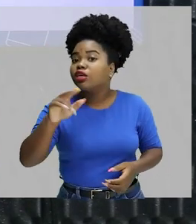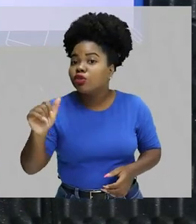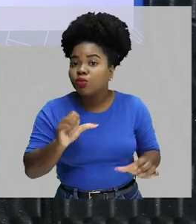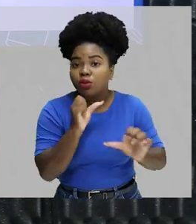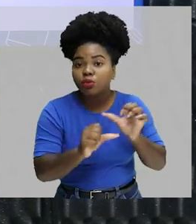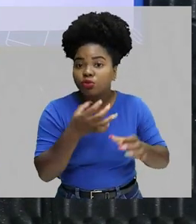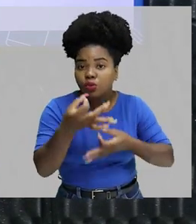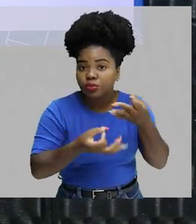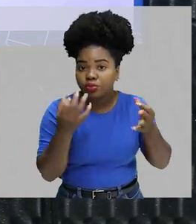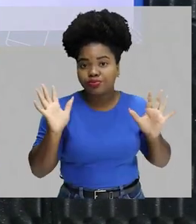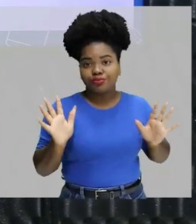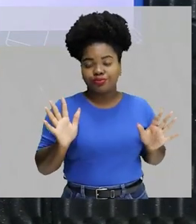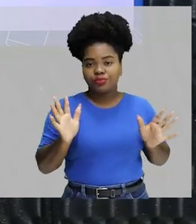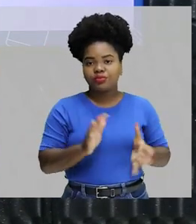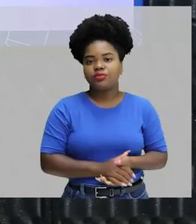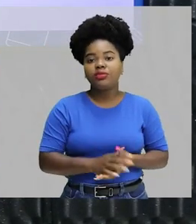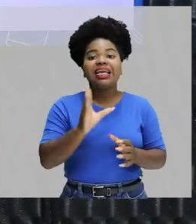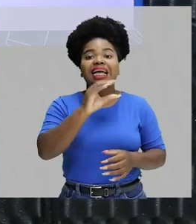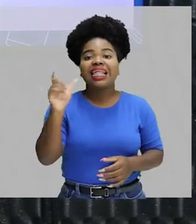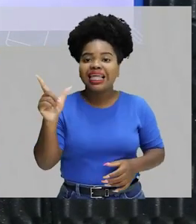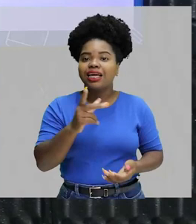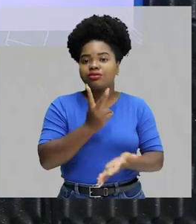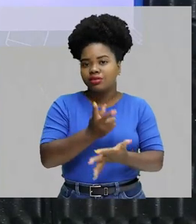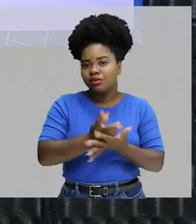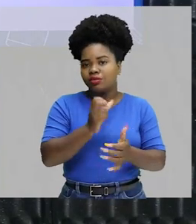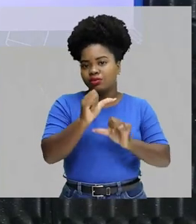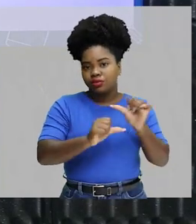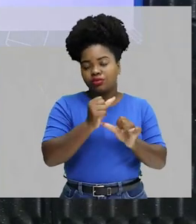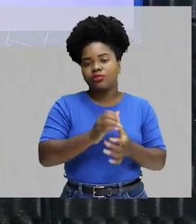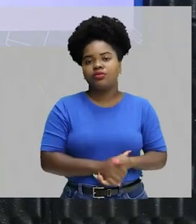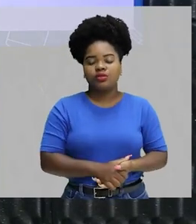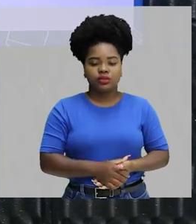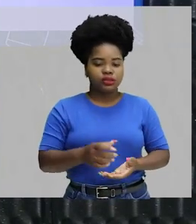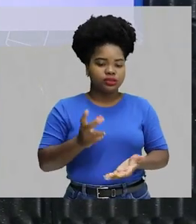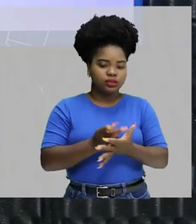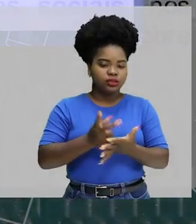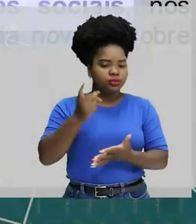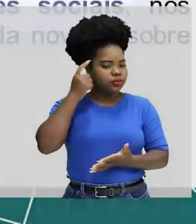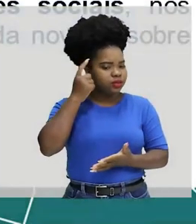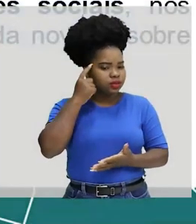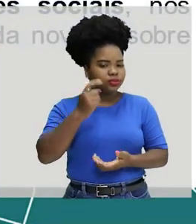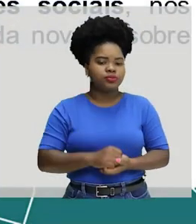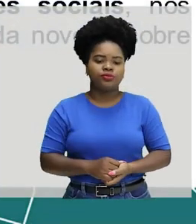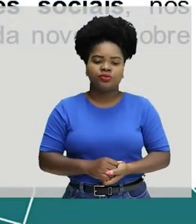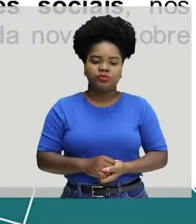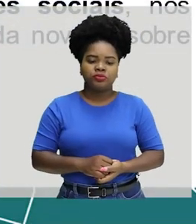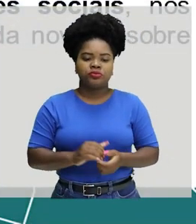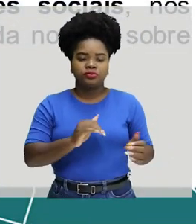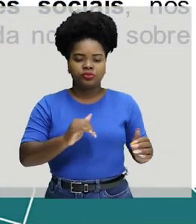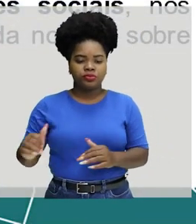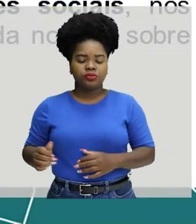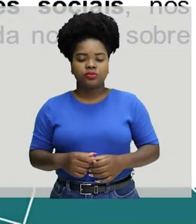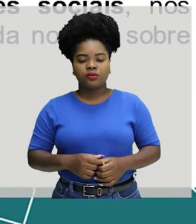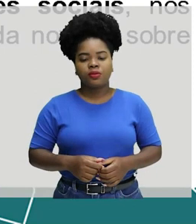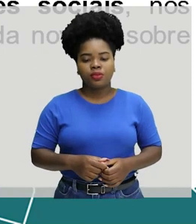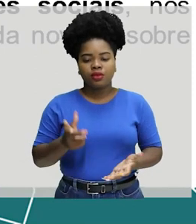opinião sempre pro melhor sempre pensando no bem comum certo com frequência nós